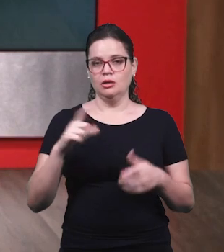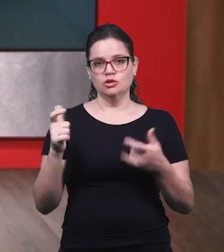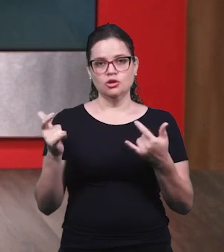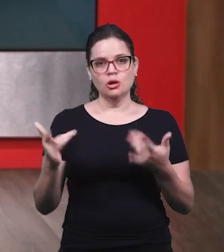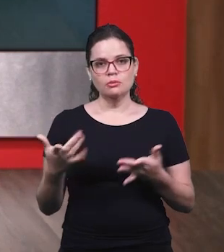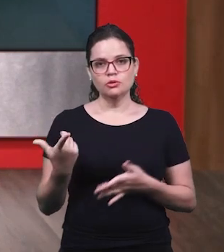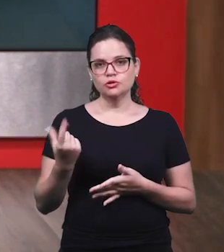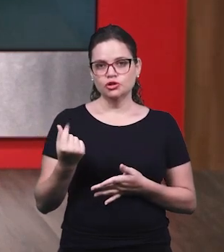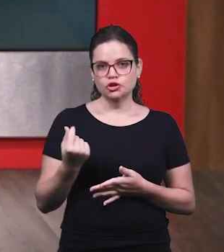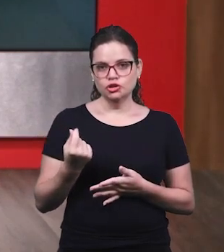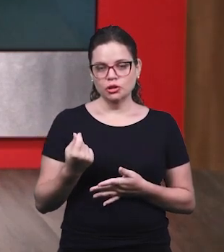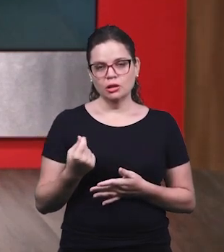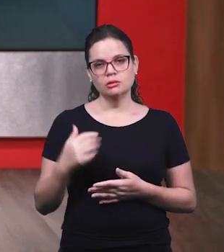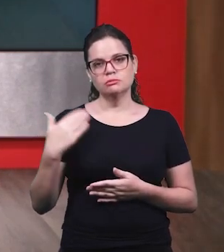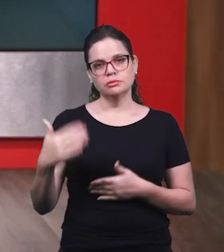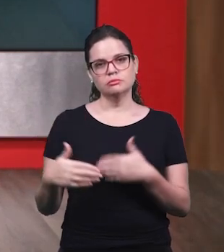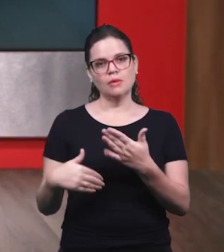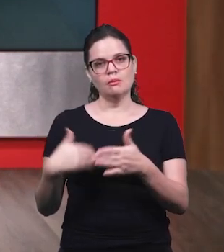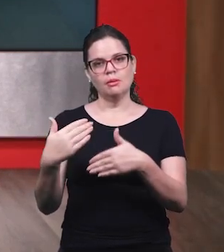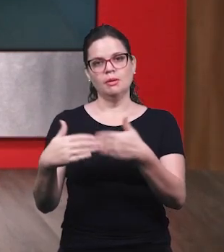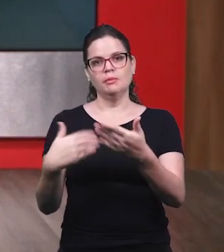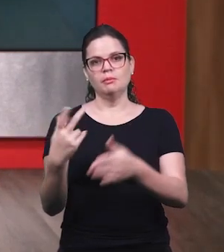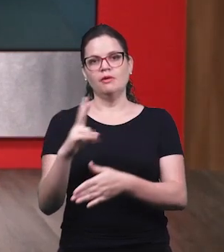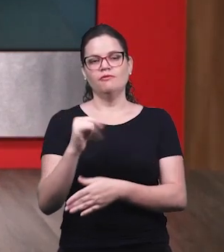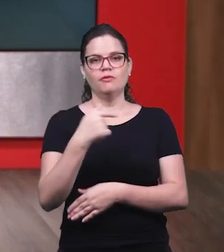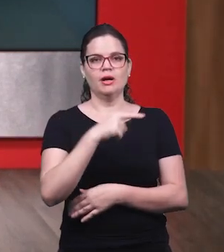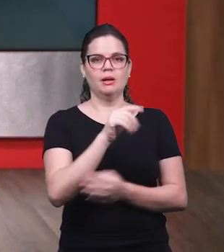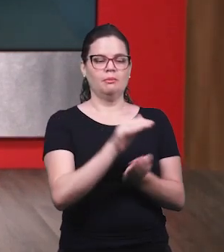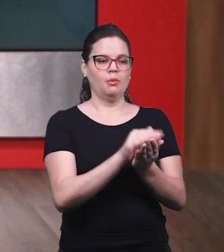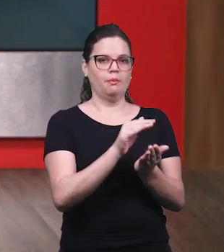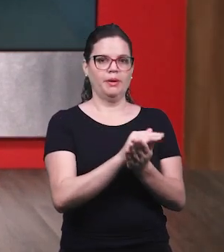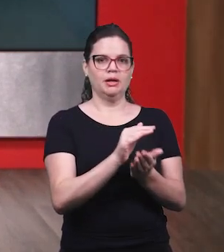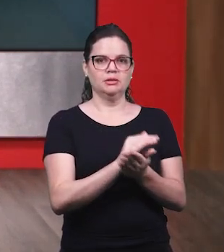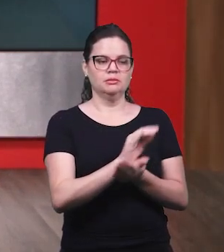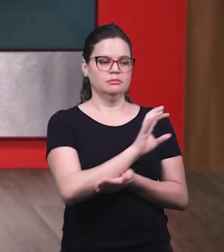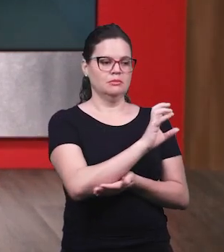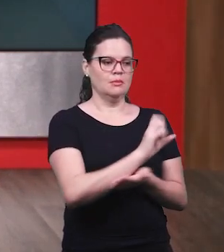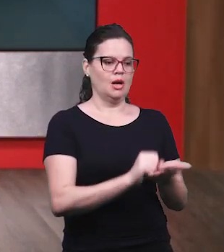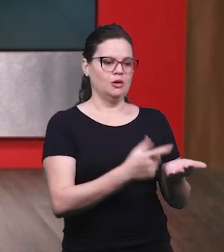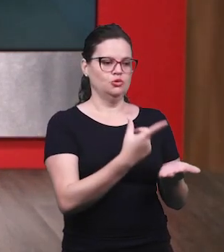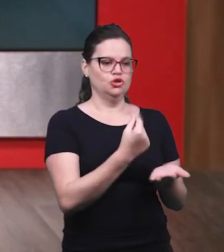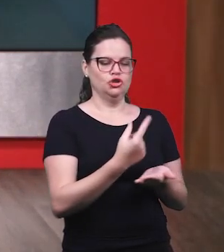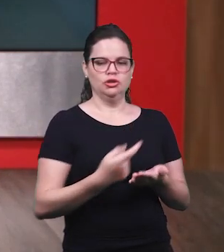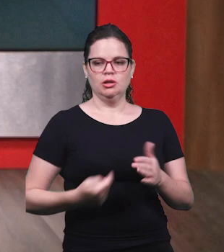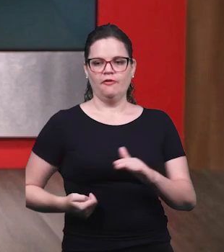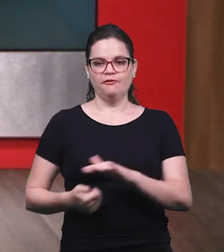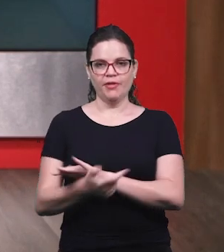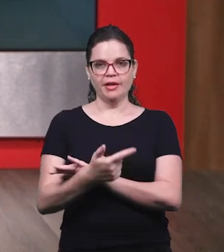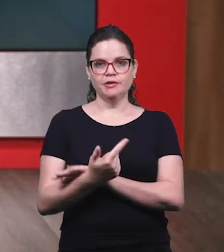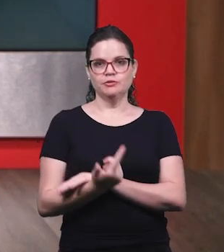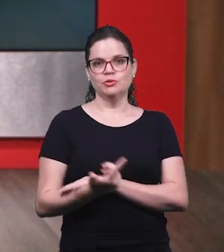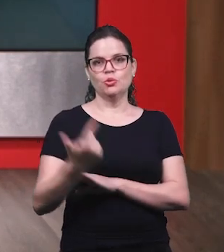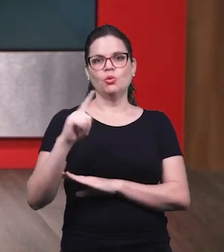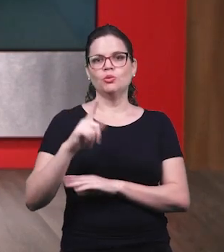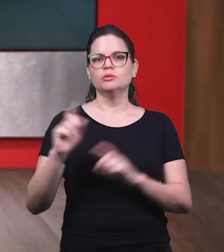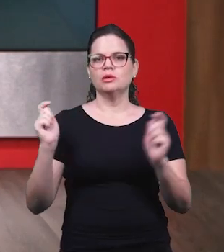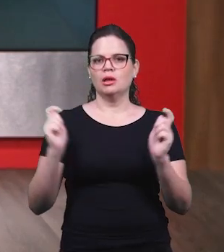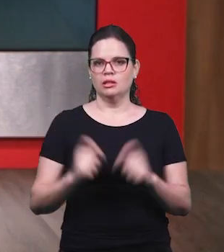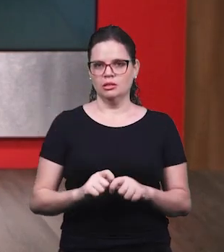dinheiro, de tempos em tempos você vai na poupança e pega o dinheiro que tem lá e faz